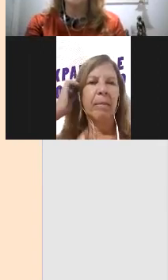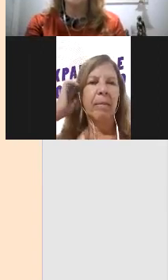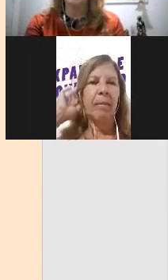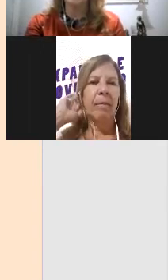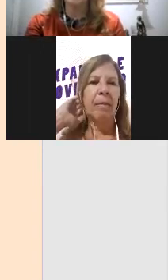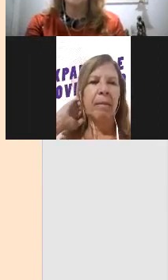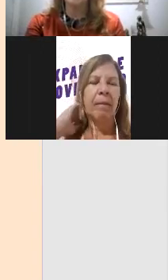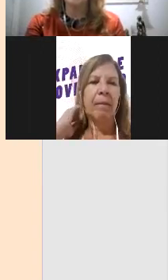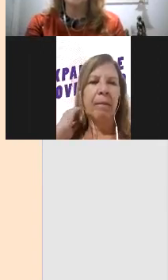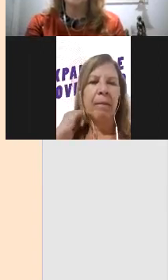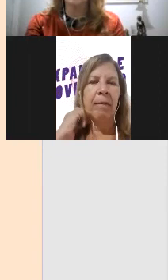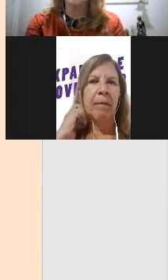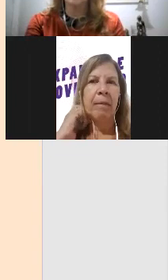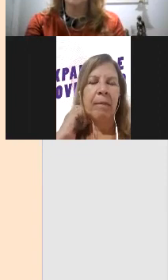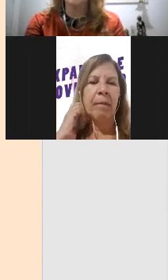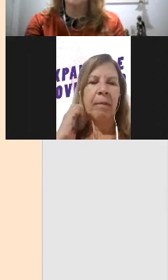Não?